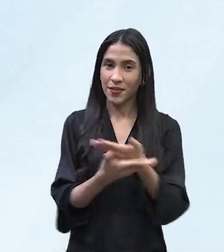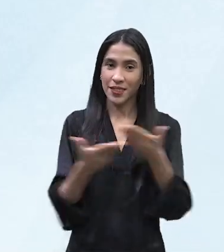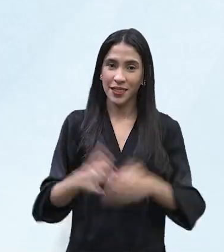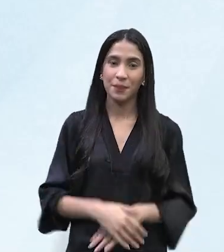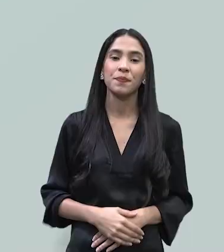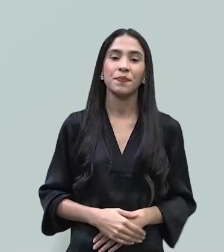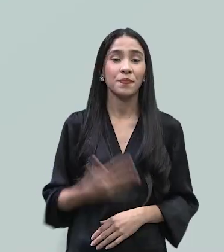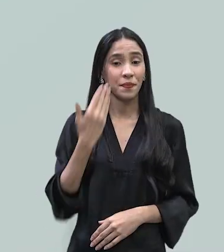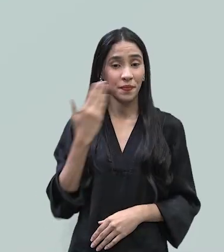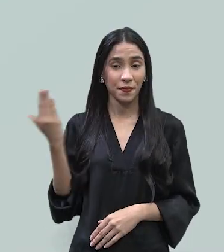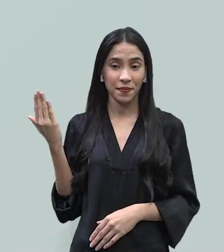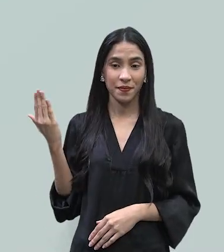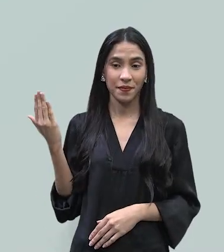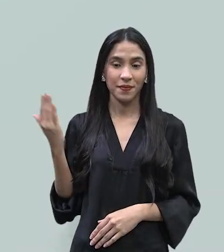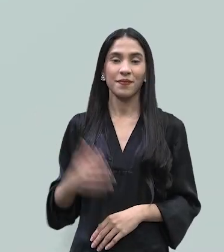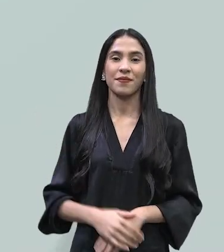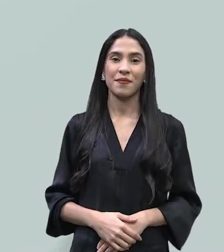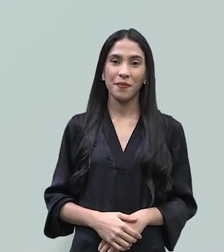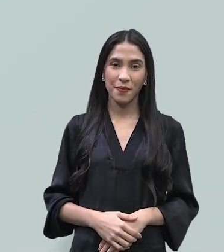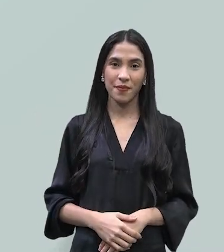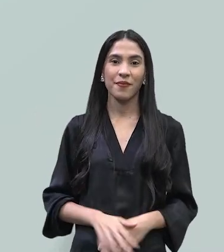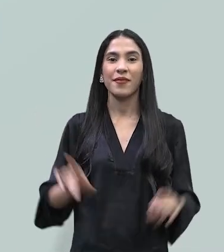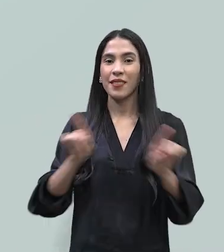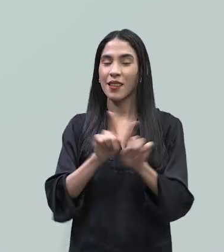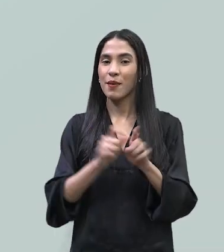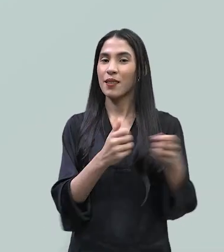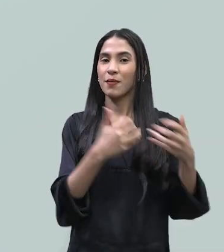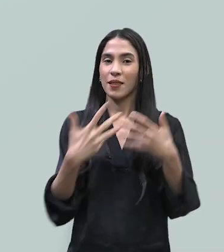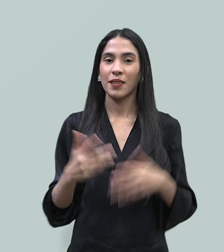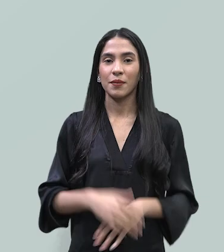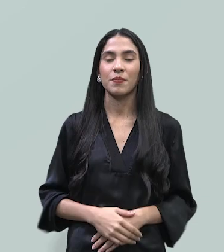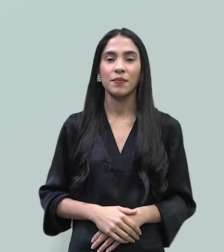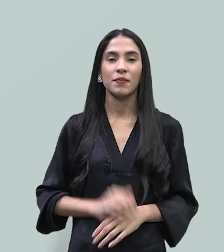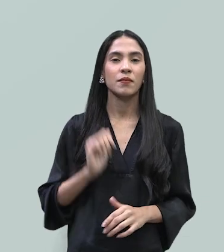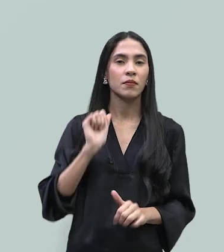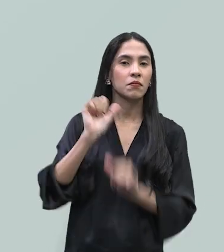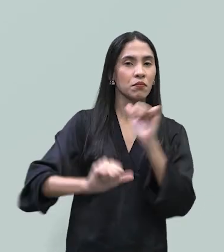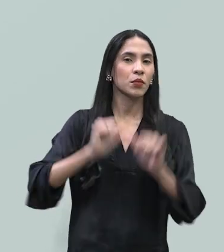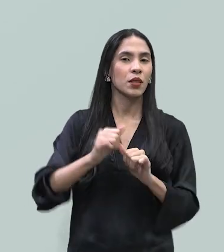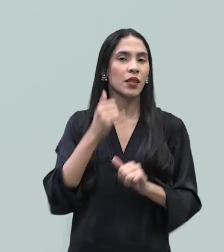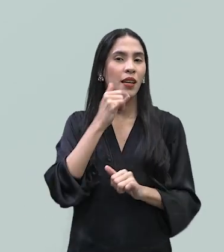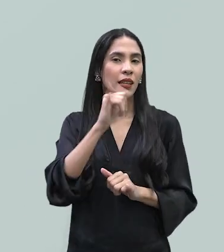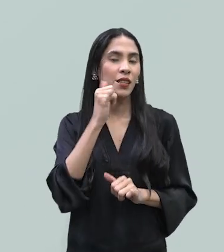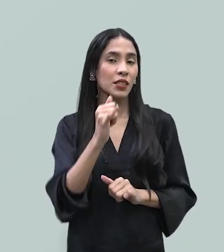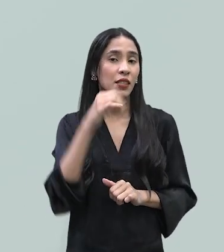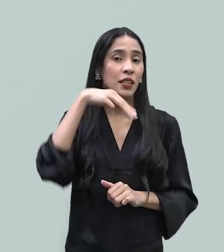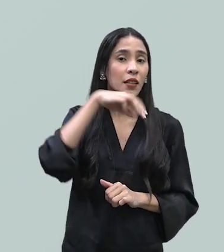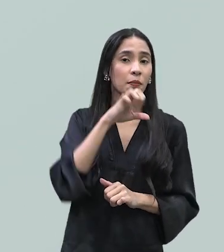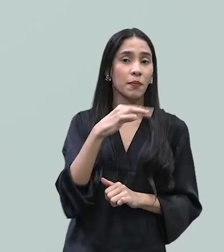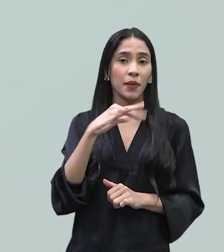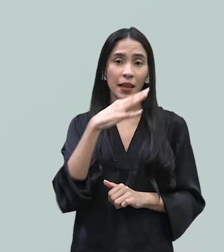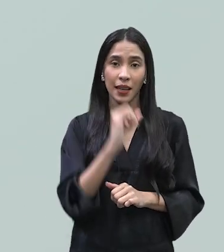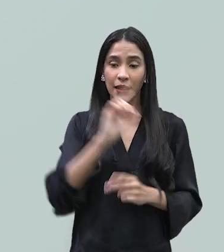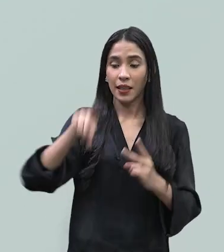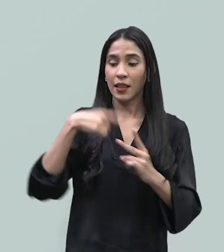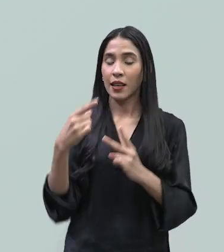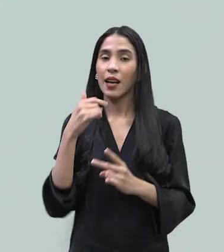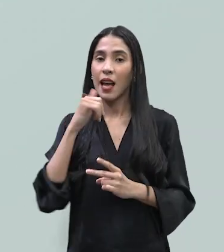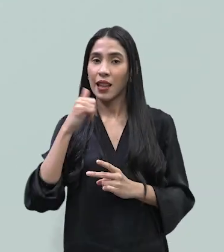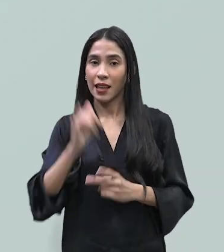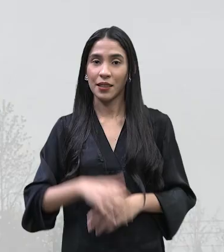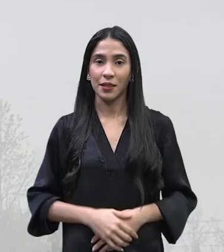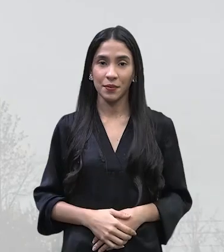para você sobre as hidrelétricas e também falar sobre a transformação de energia mecânica em